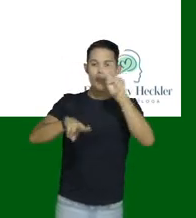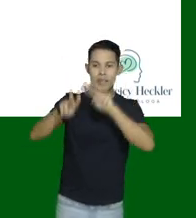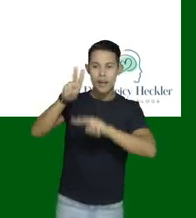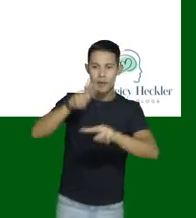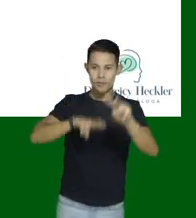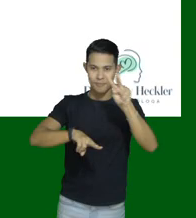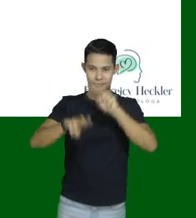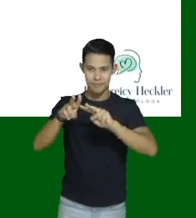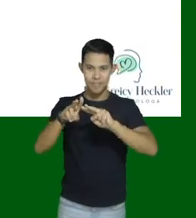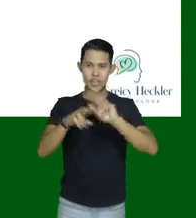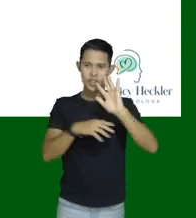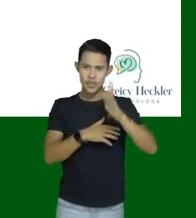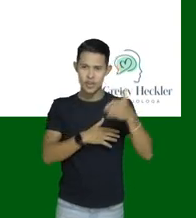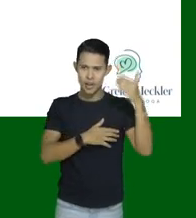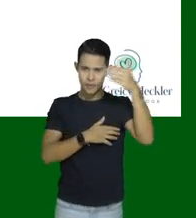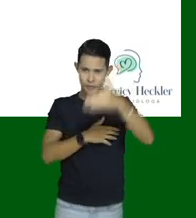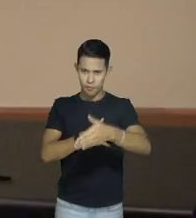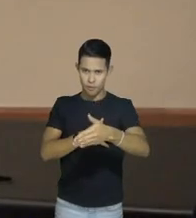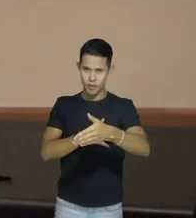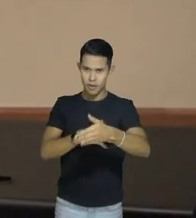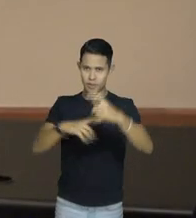oftalmo? Não.